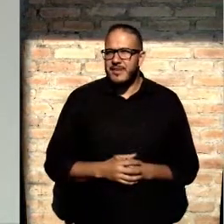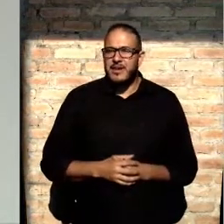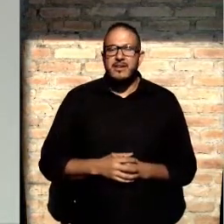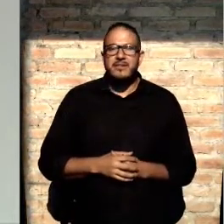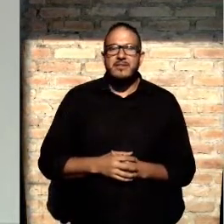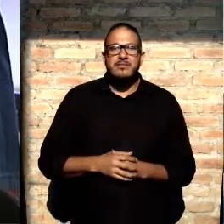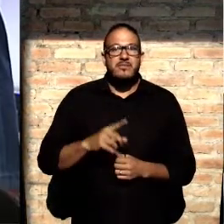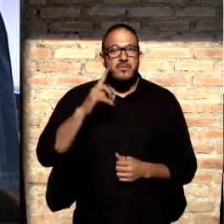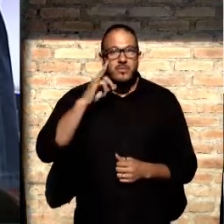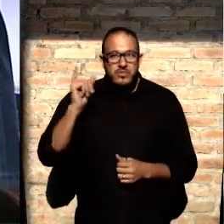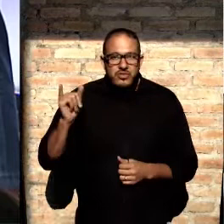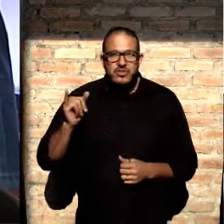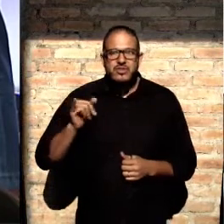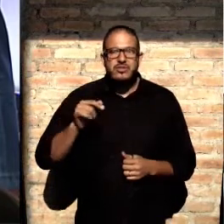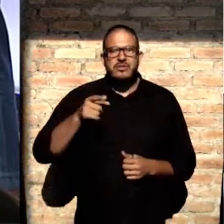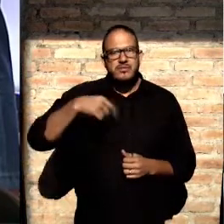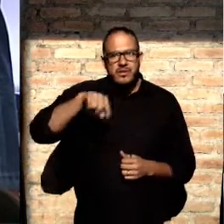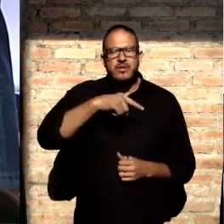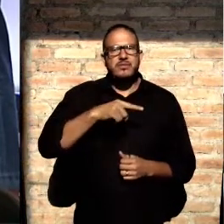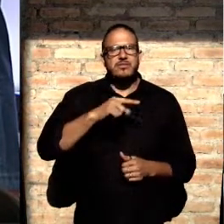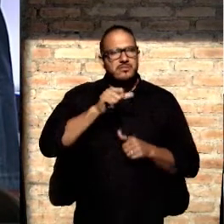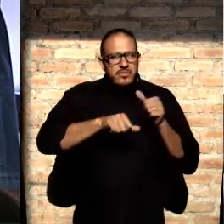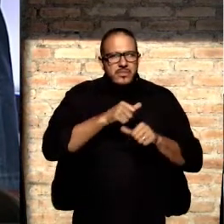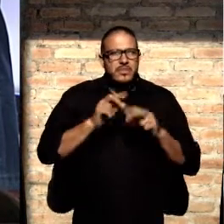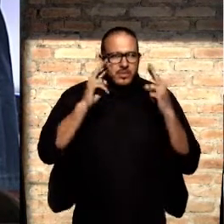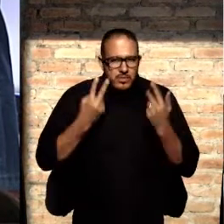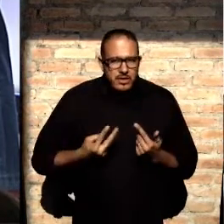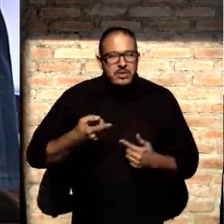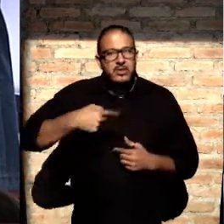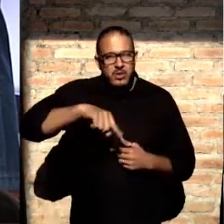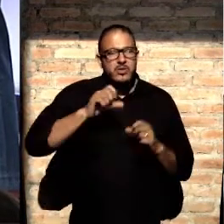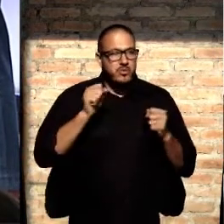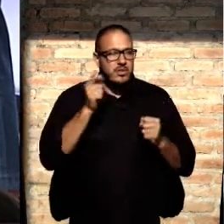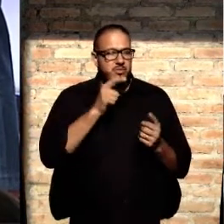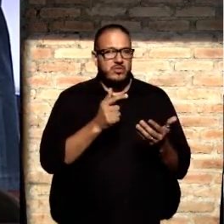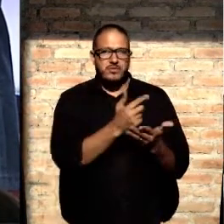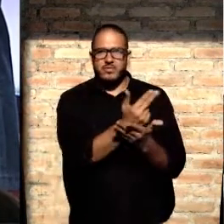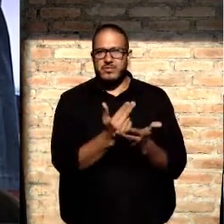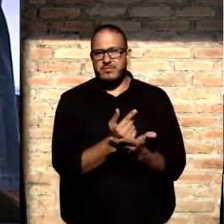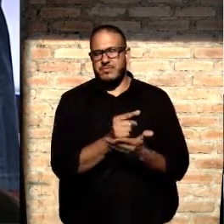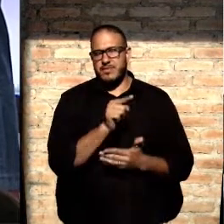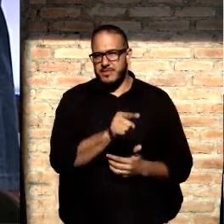dia o domesticar emos em humano e poderemos desenhá-lo